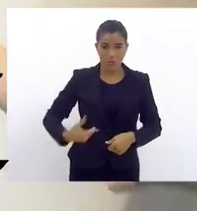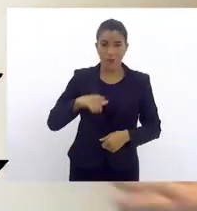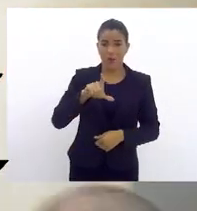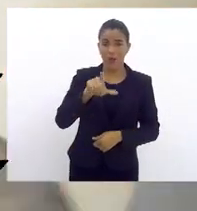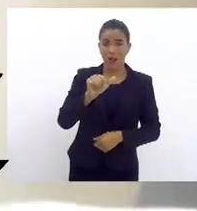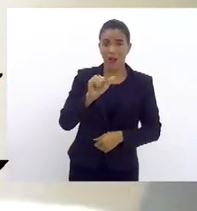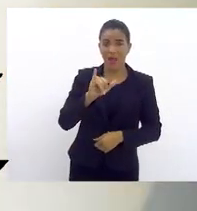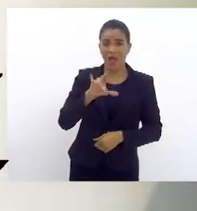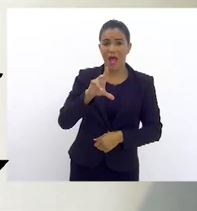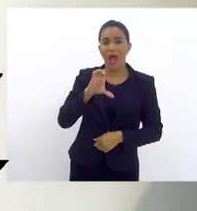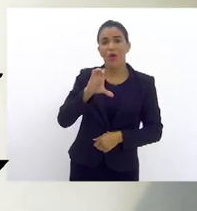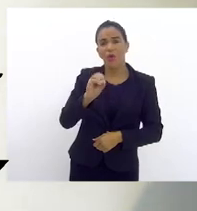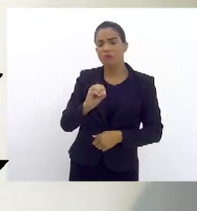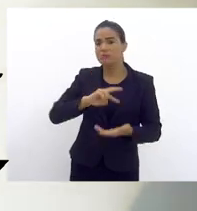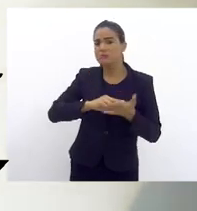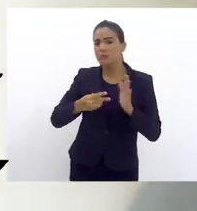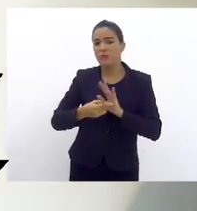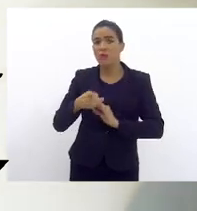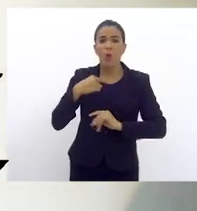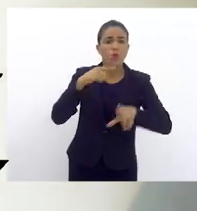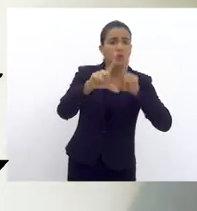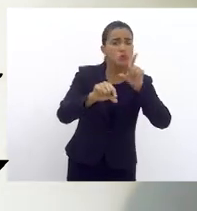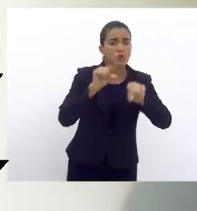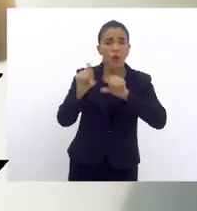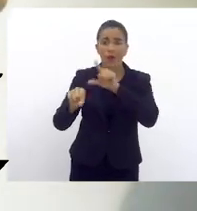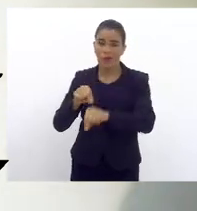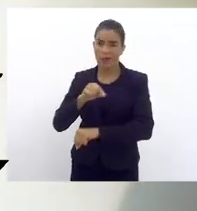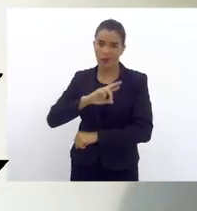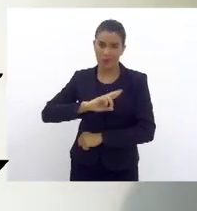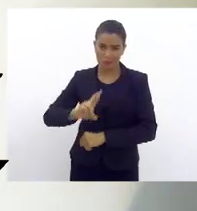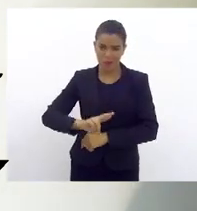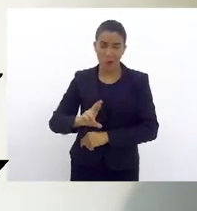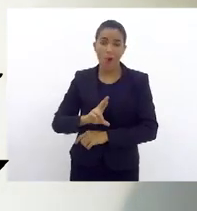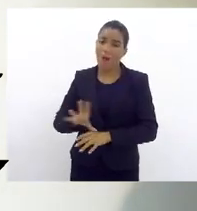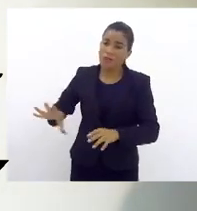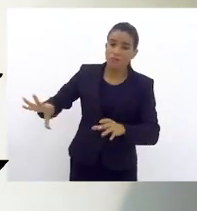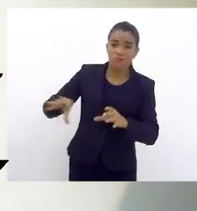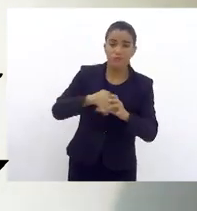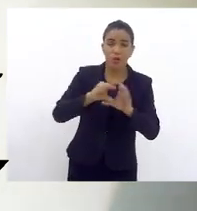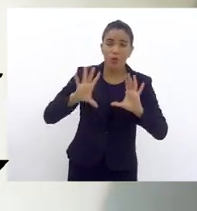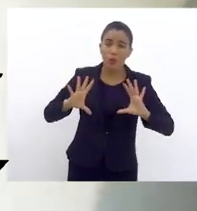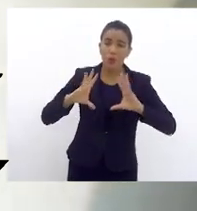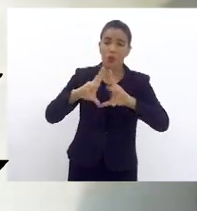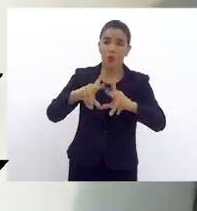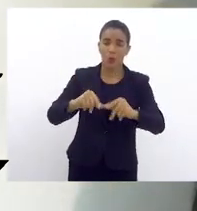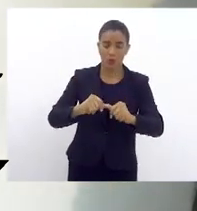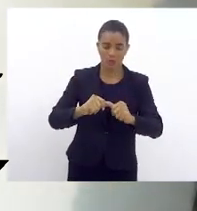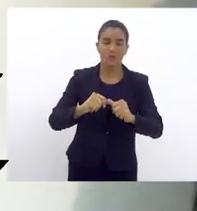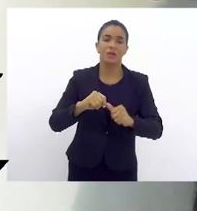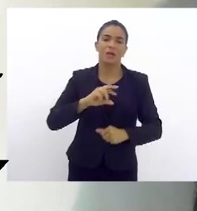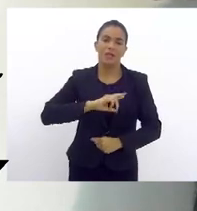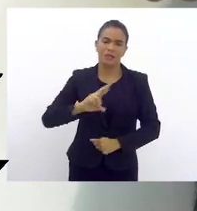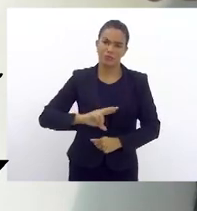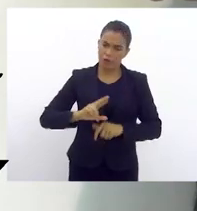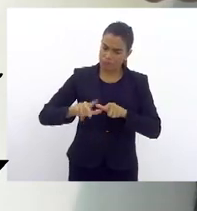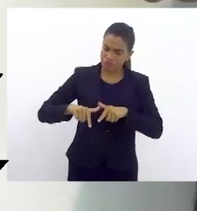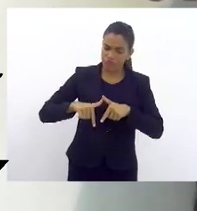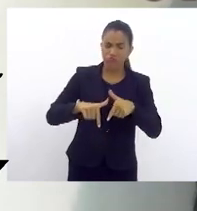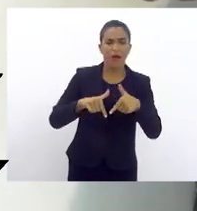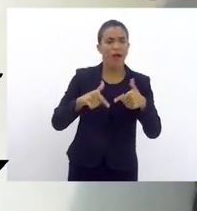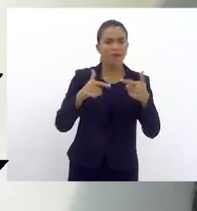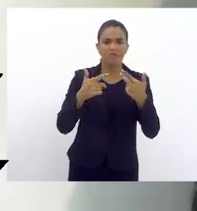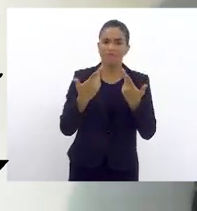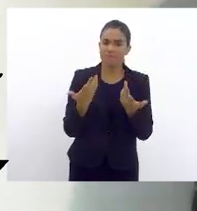opção por nenhuma religião e que Portanto tem que reunir condições para que todas as religiões consigam ser exercidas plenamente